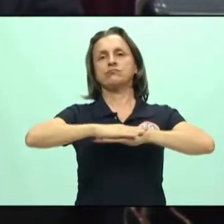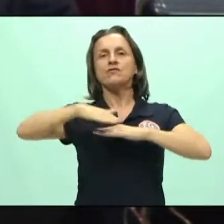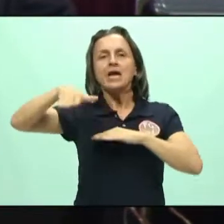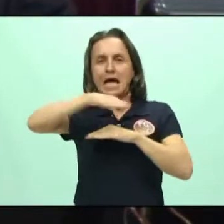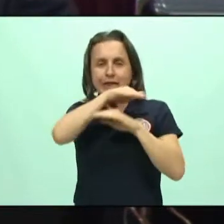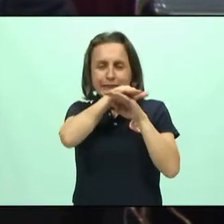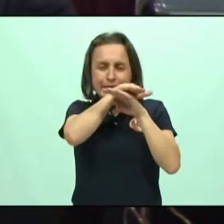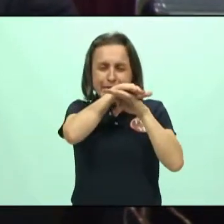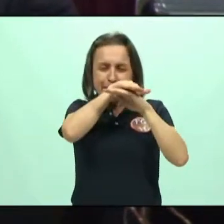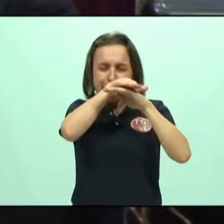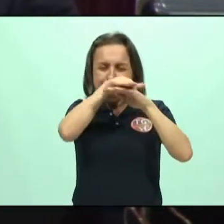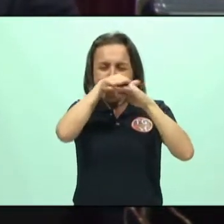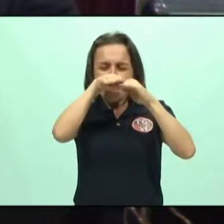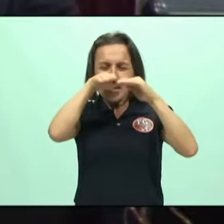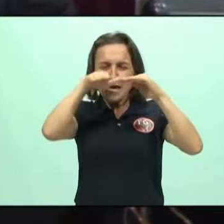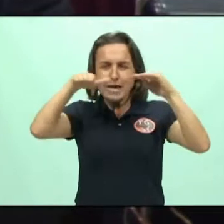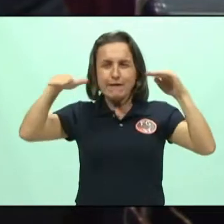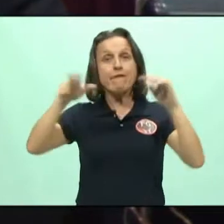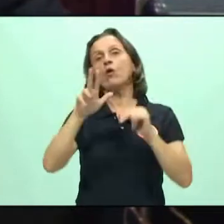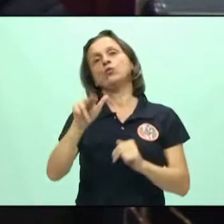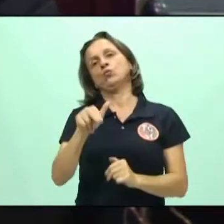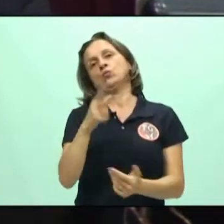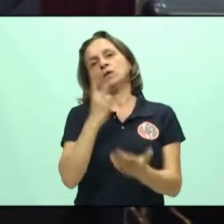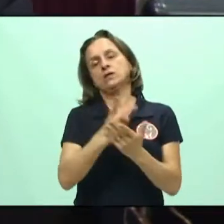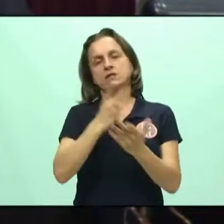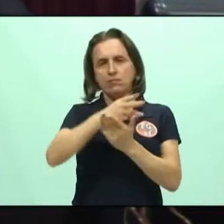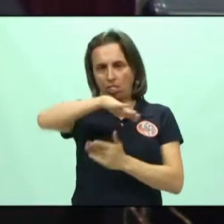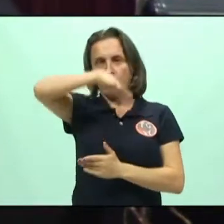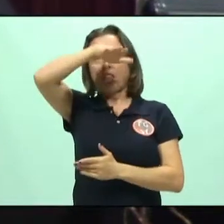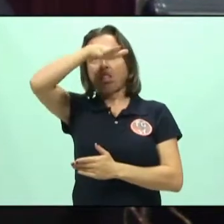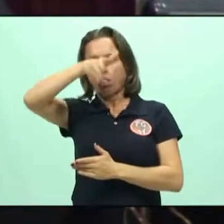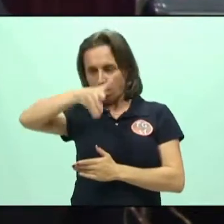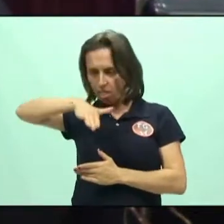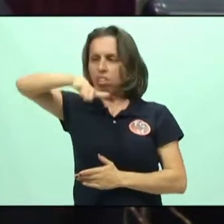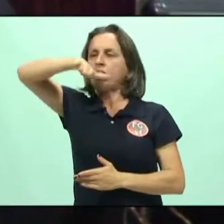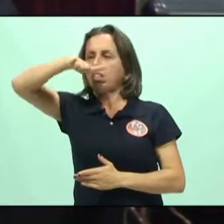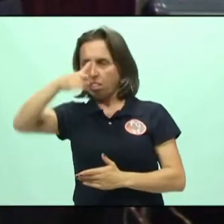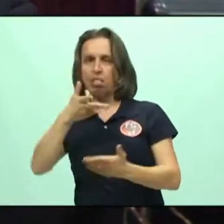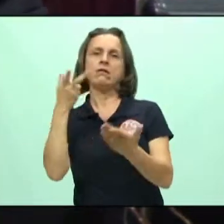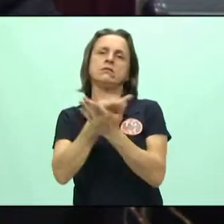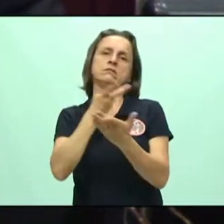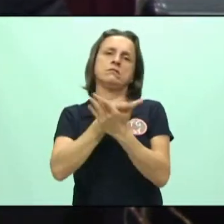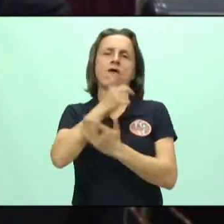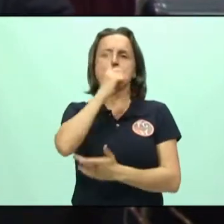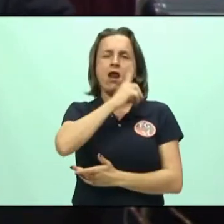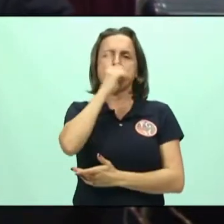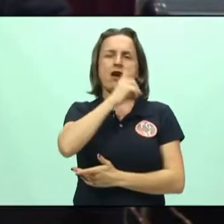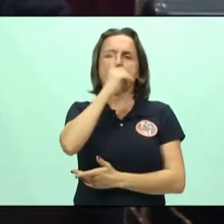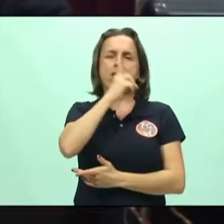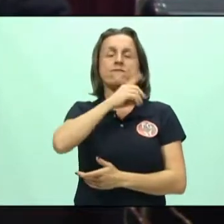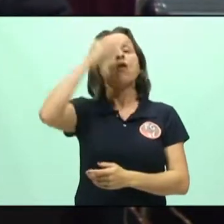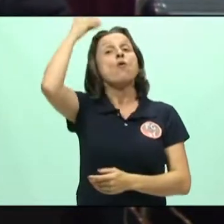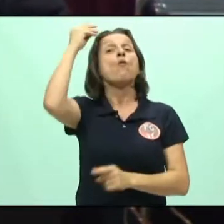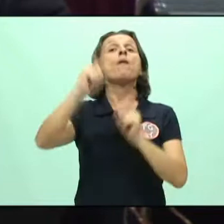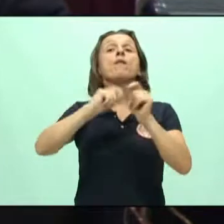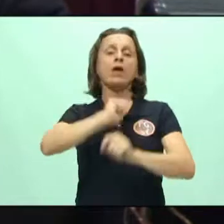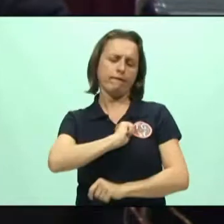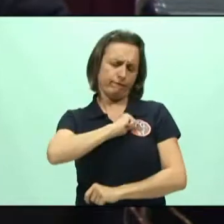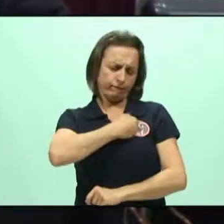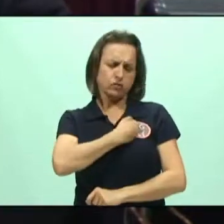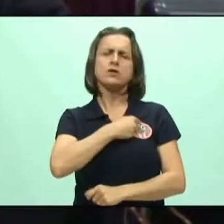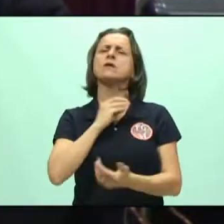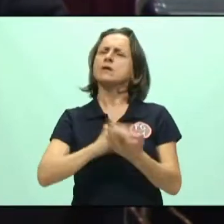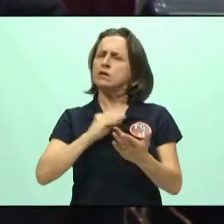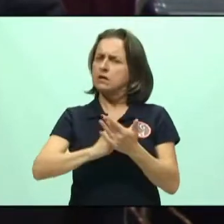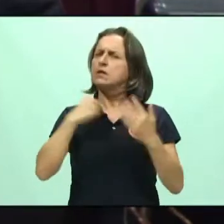ele fica para cima ou ele fica para baixo ele fica para cima e isso é culpa da fiscalização então nós temos que cobrar sim que se tenha mais